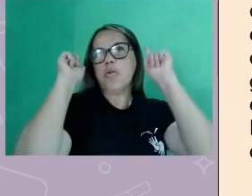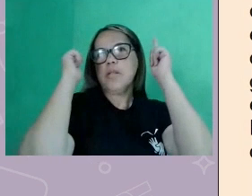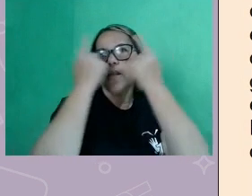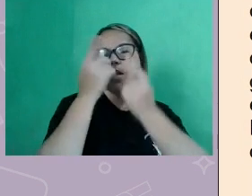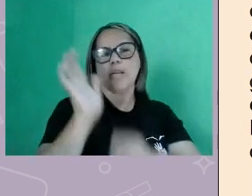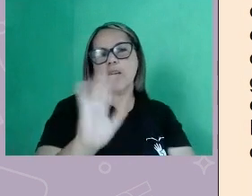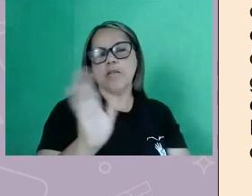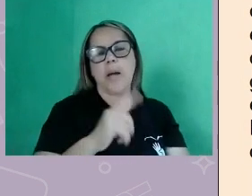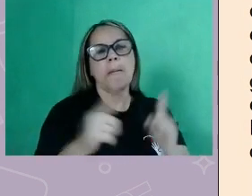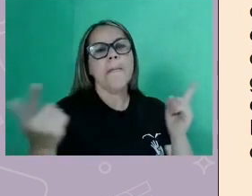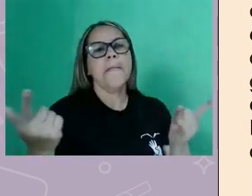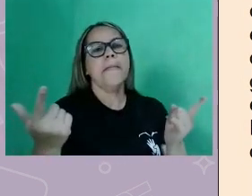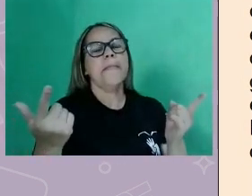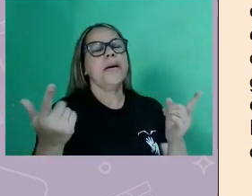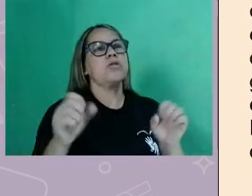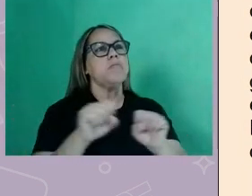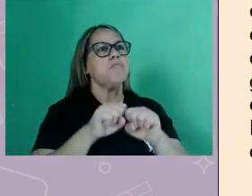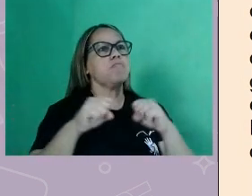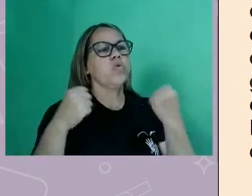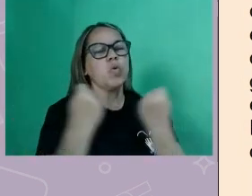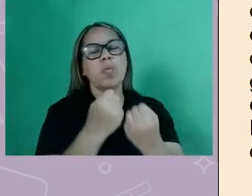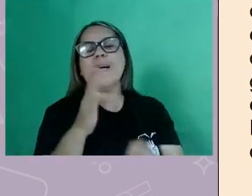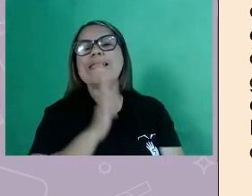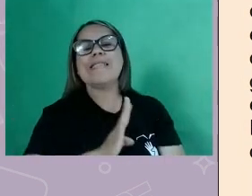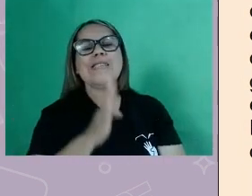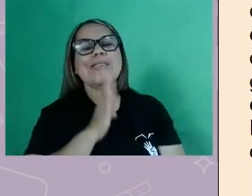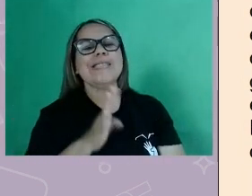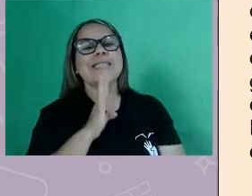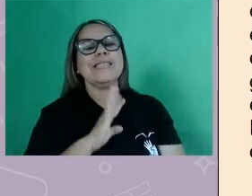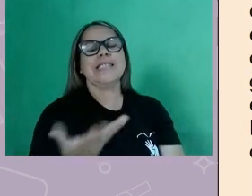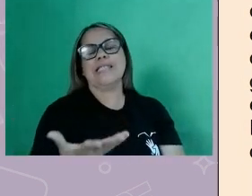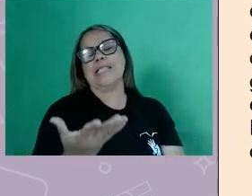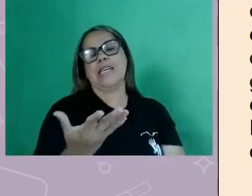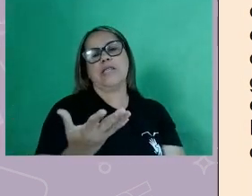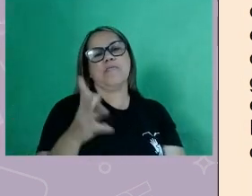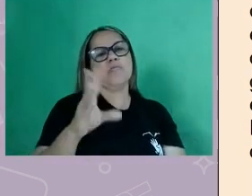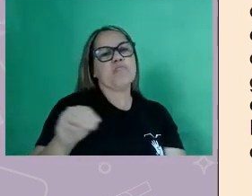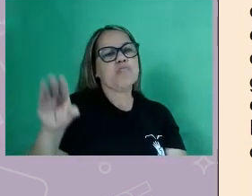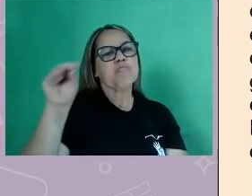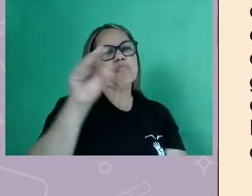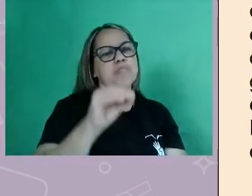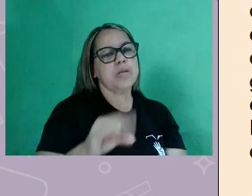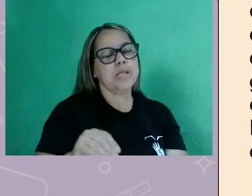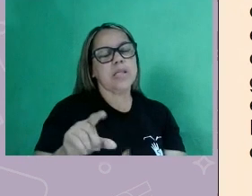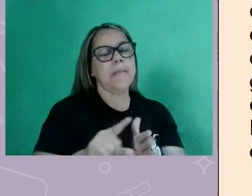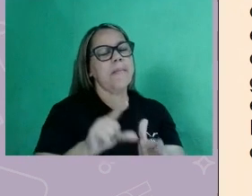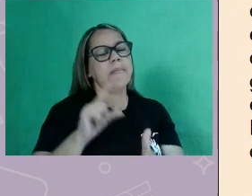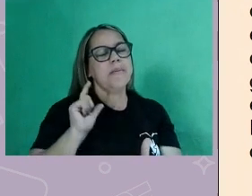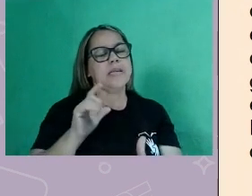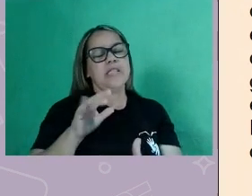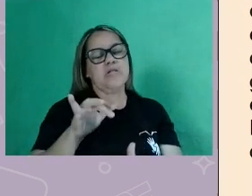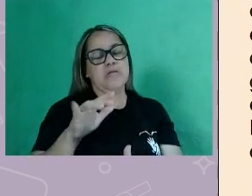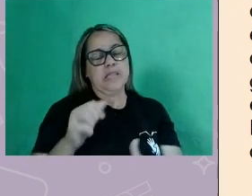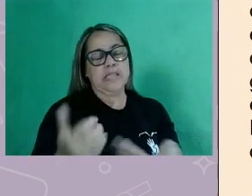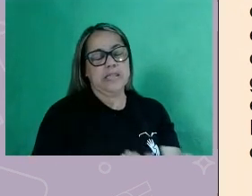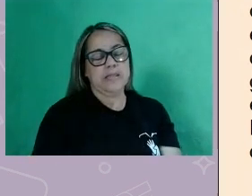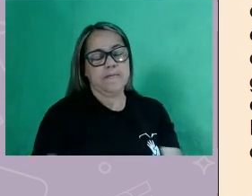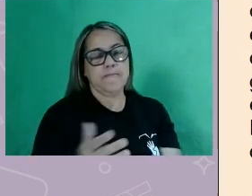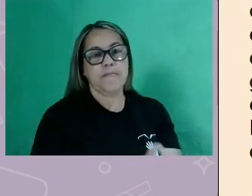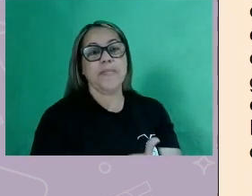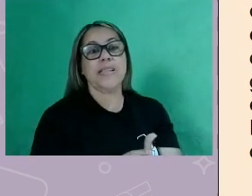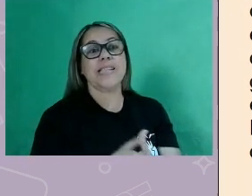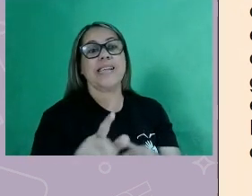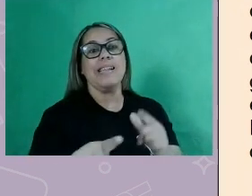comum às sociedades geralmente mais orais e pré-civilização pré-escrita letra B